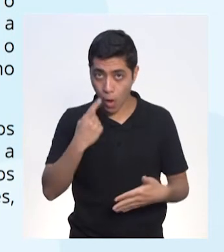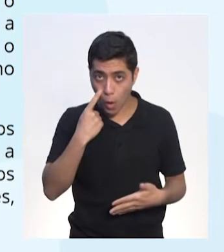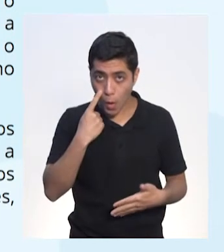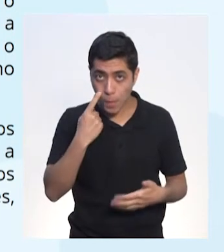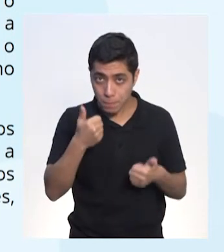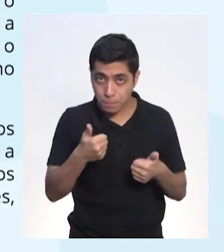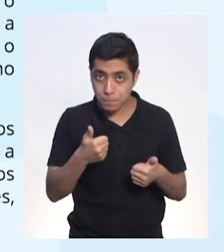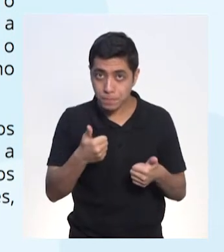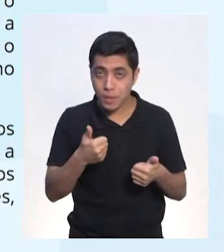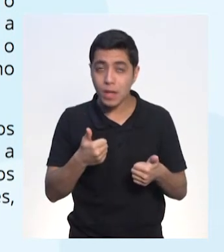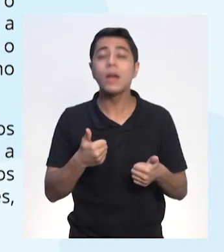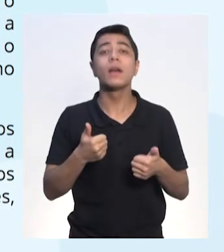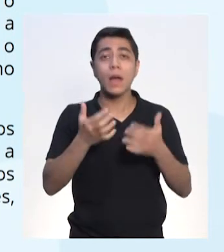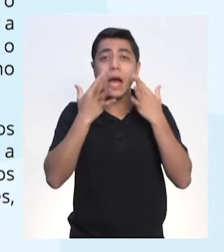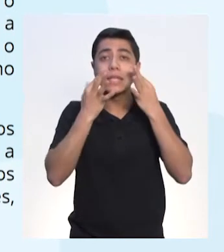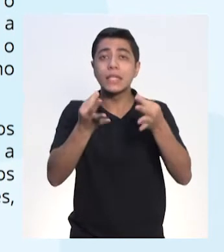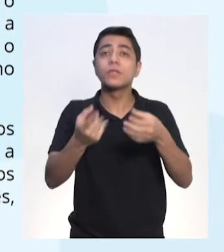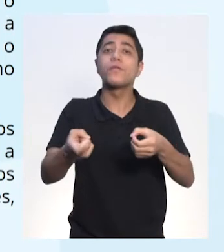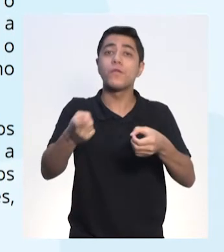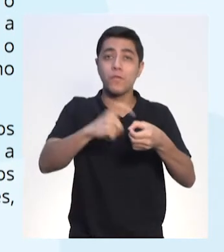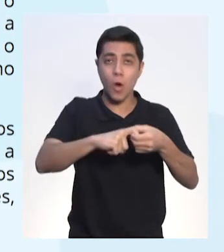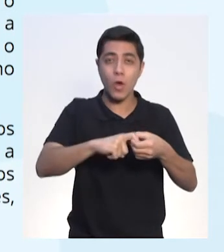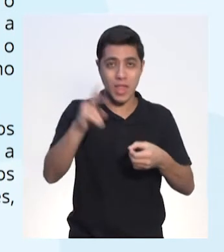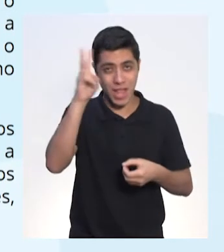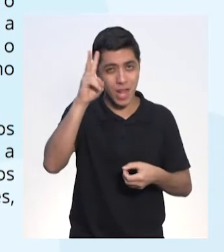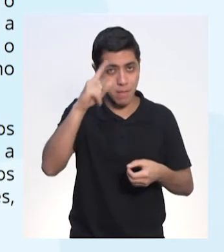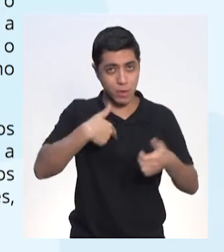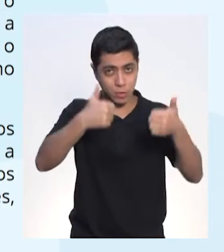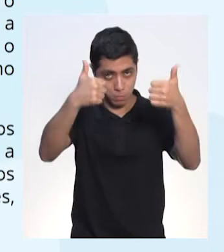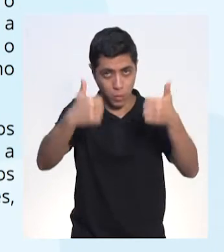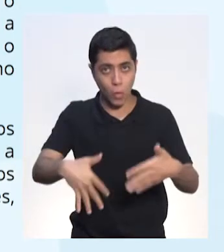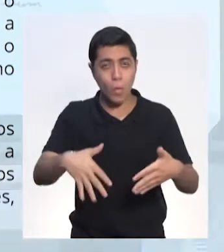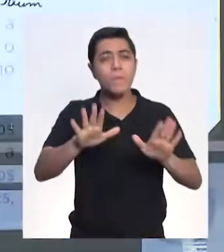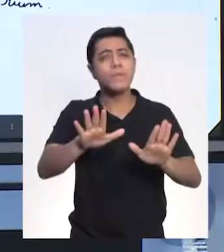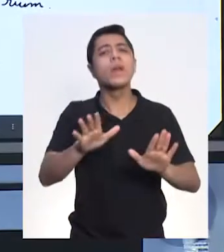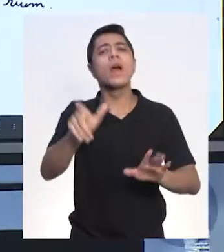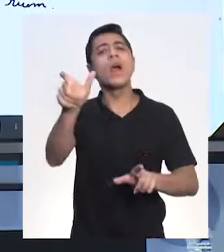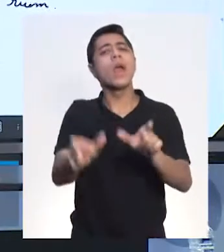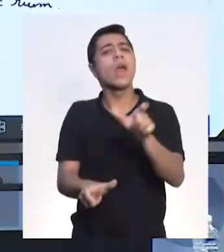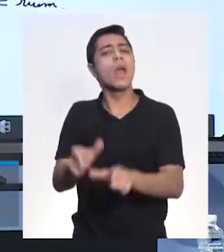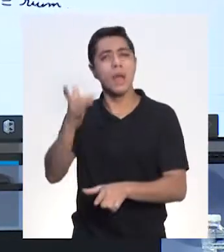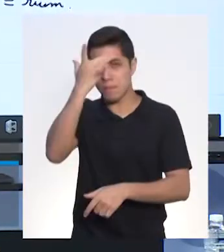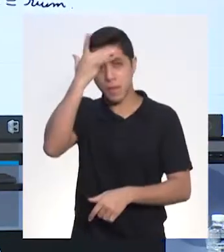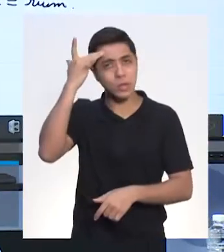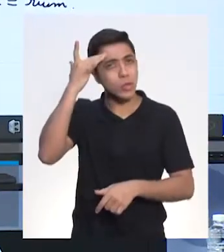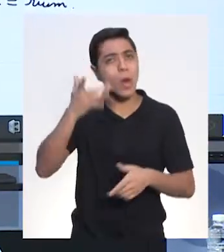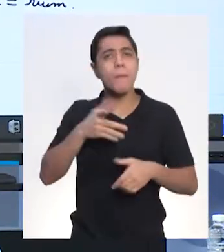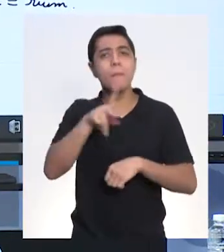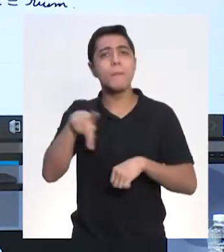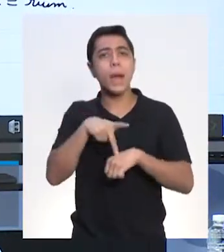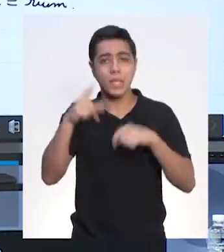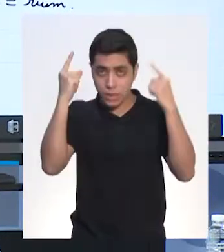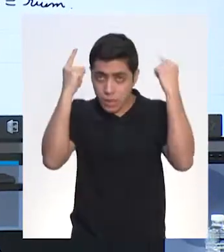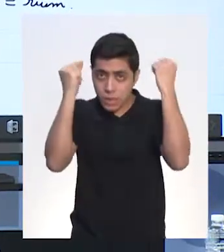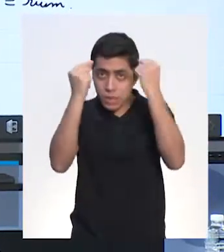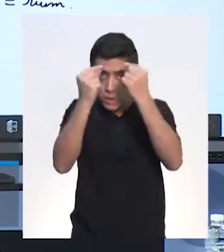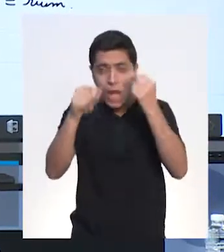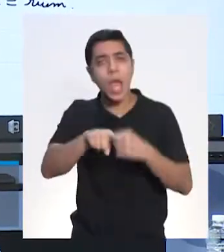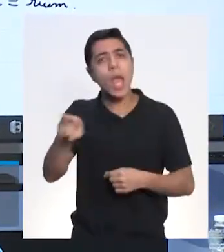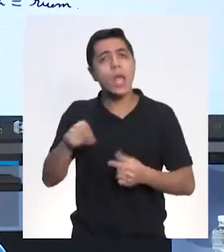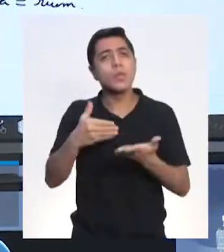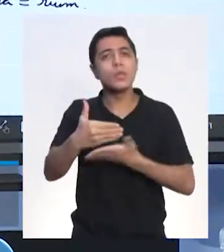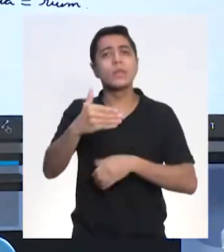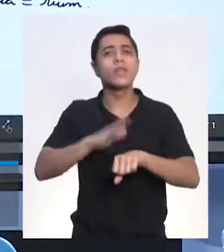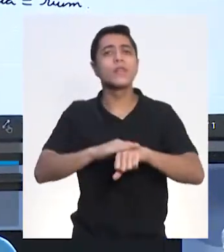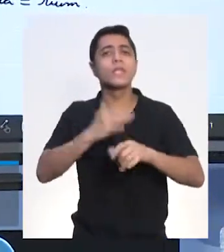Então, voltando ao que eu estava explicando, né, por que os homens, né, os gregos, resolveram começar a fazer o teatro? As festas